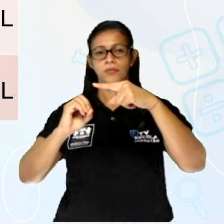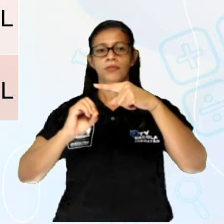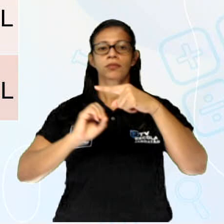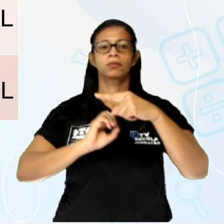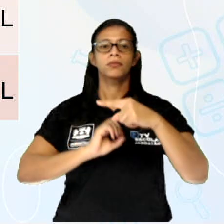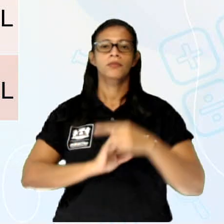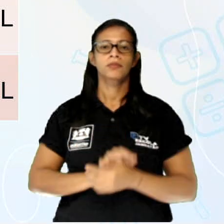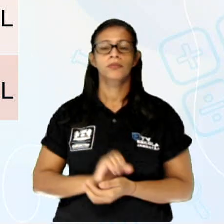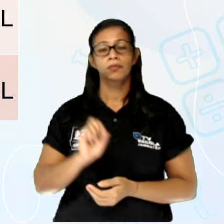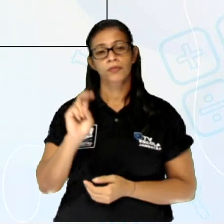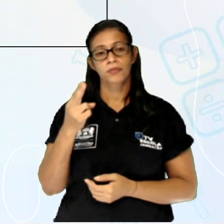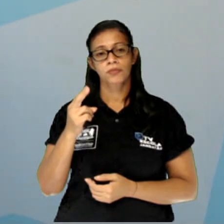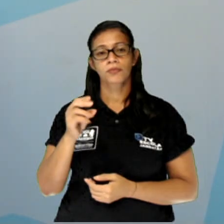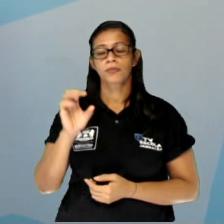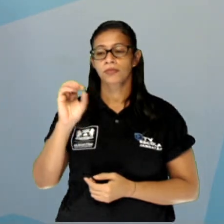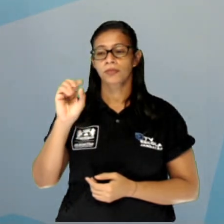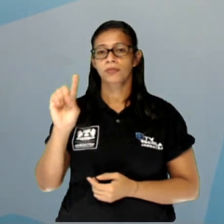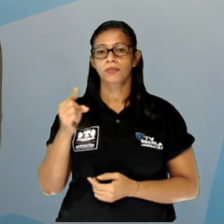0,001 litro.